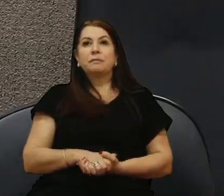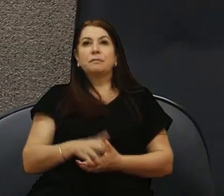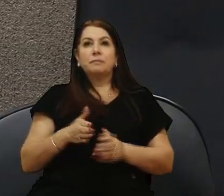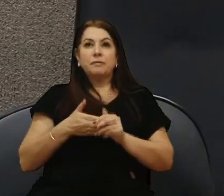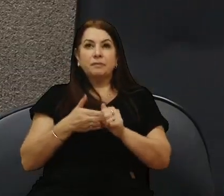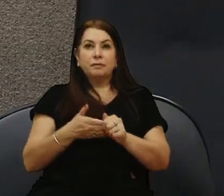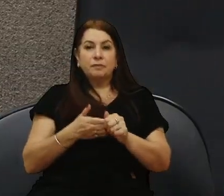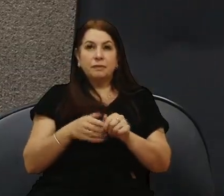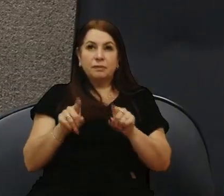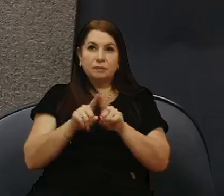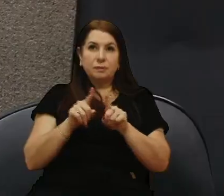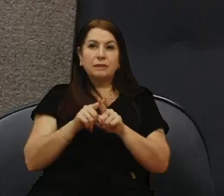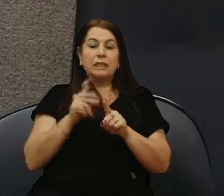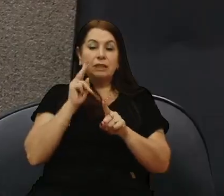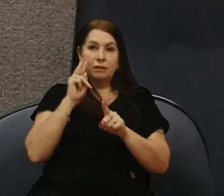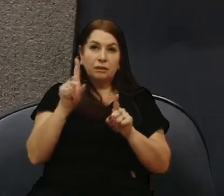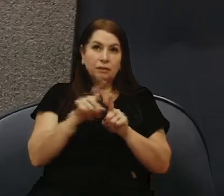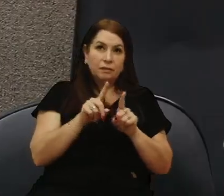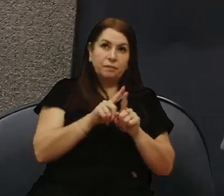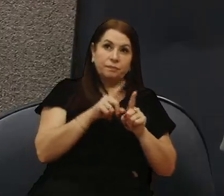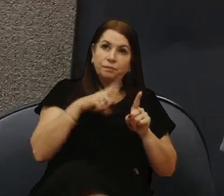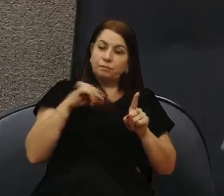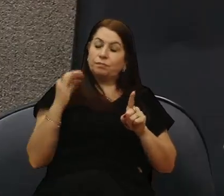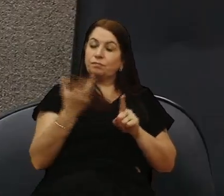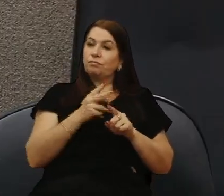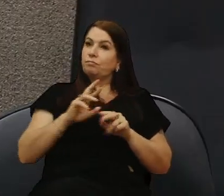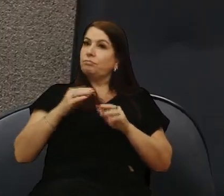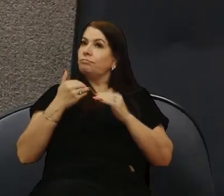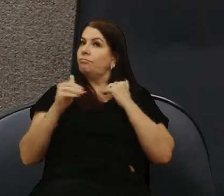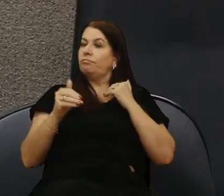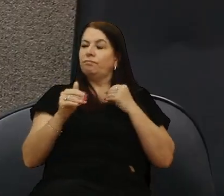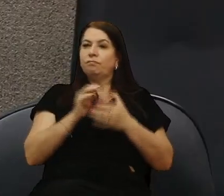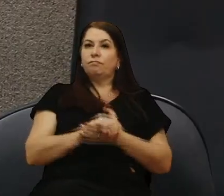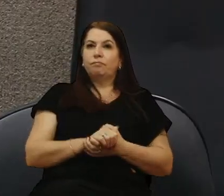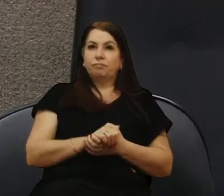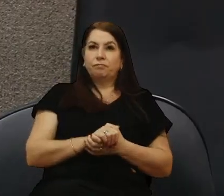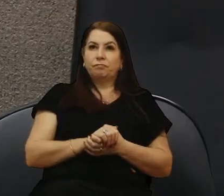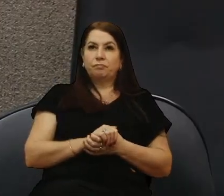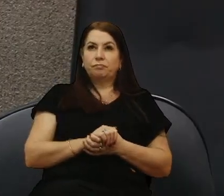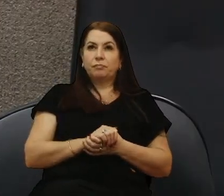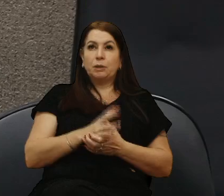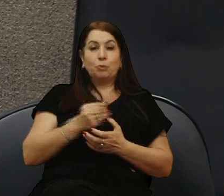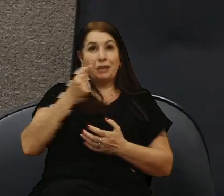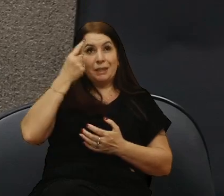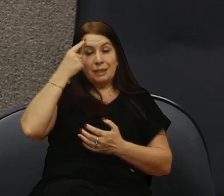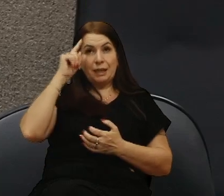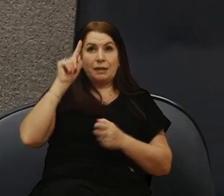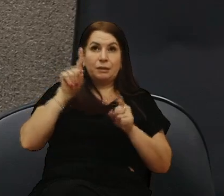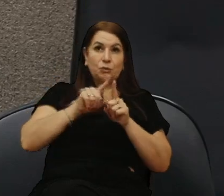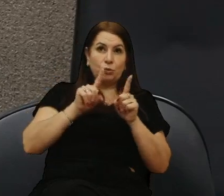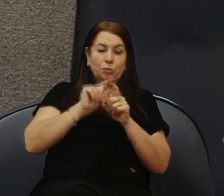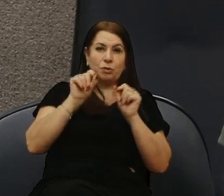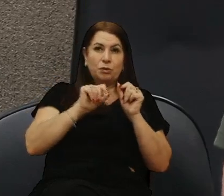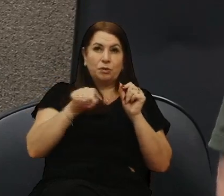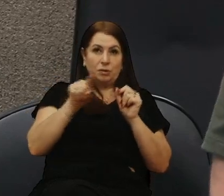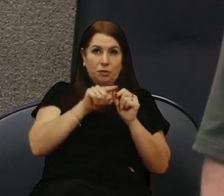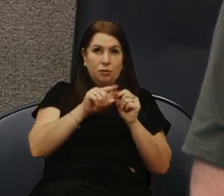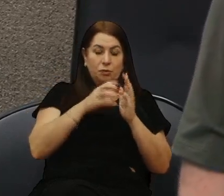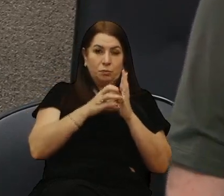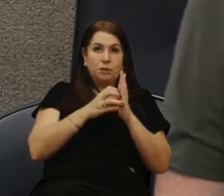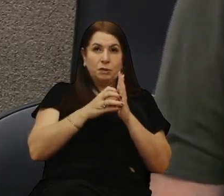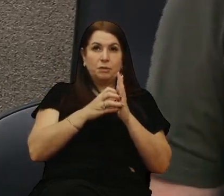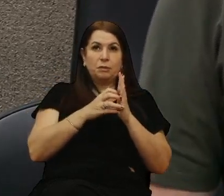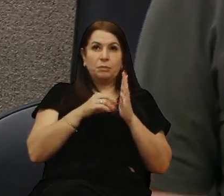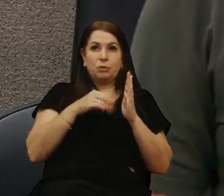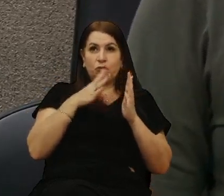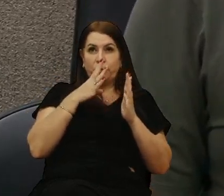acompanhando. Mas, enfim, tenho todas as divergências, muitas ideológicas em relação à bancada, mas uma coisa que eu admiro é